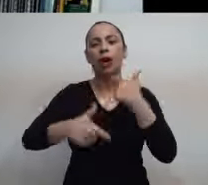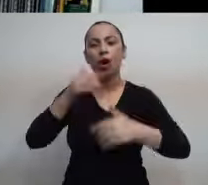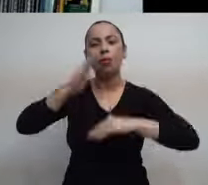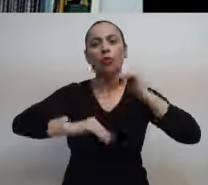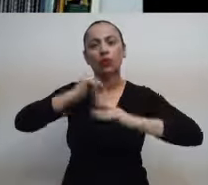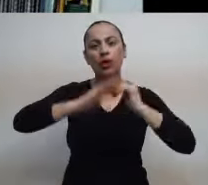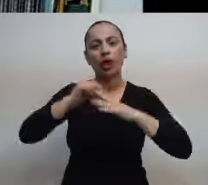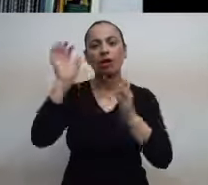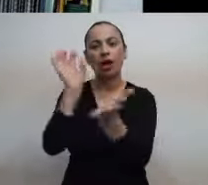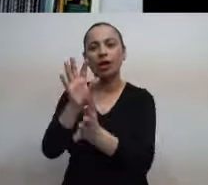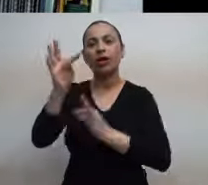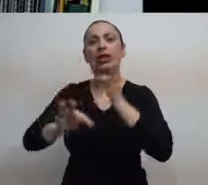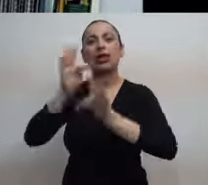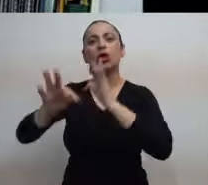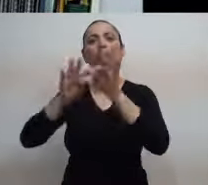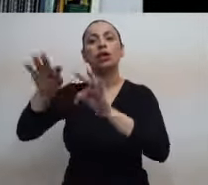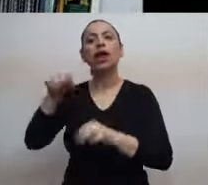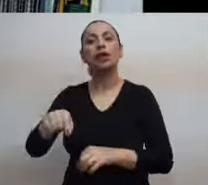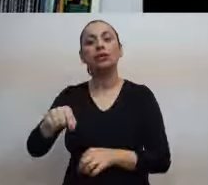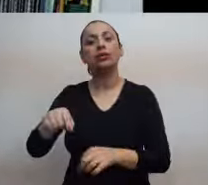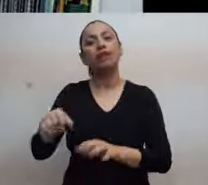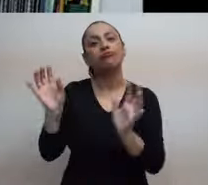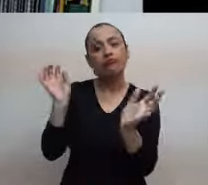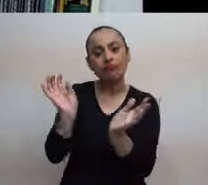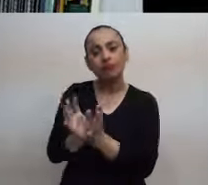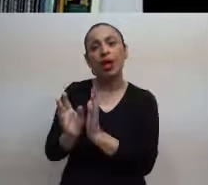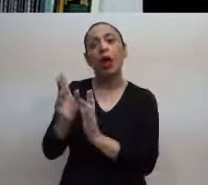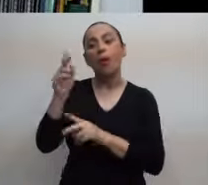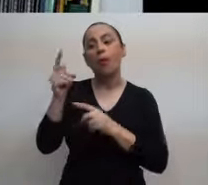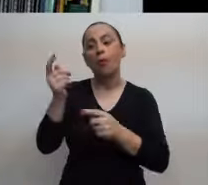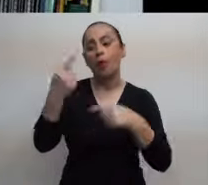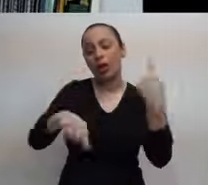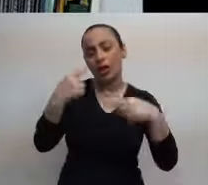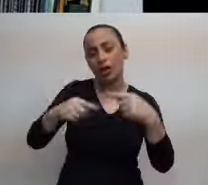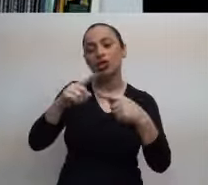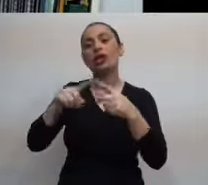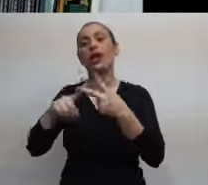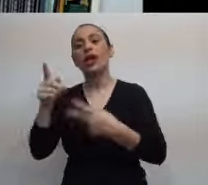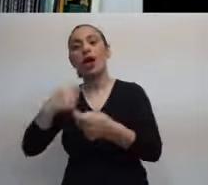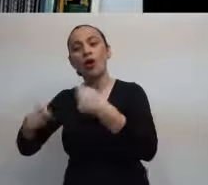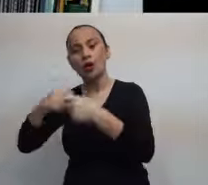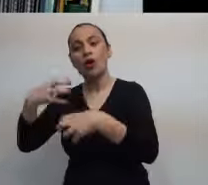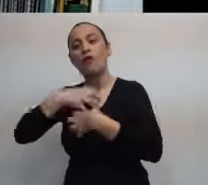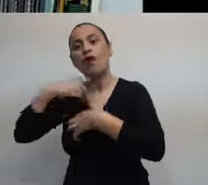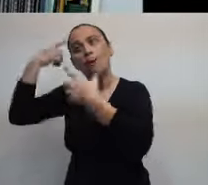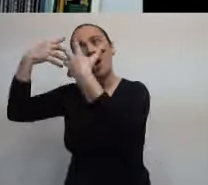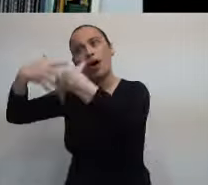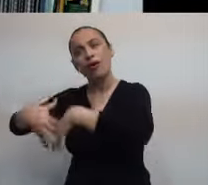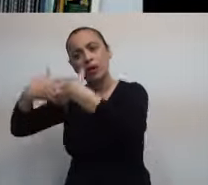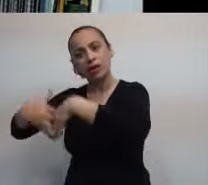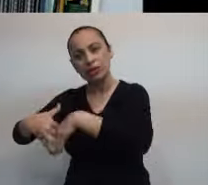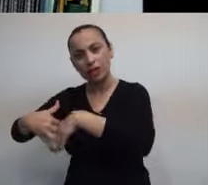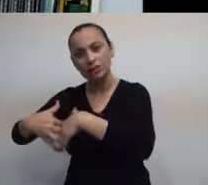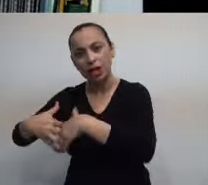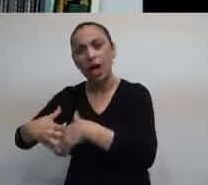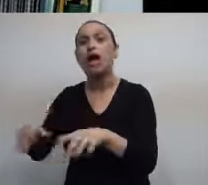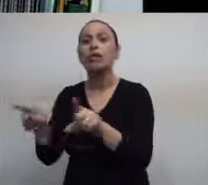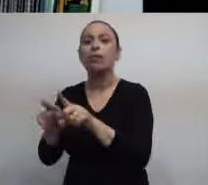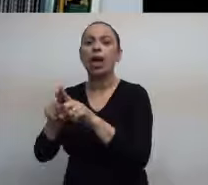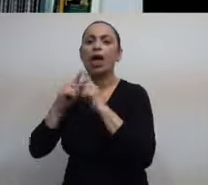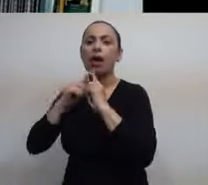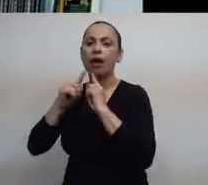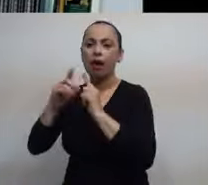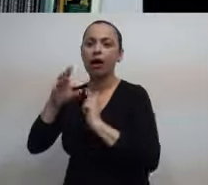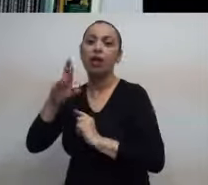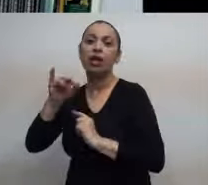com o profissional da tecnologia esta condição política-econômica de forma reflexiva e